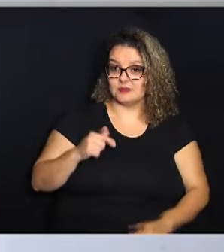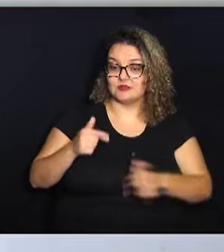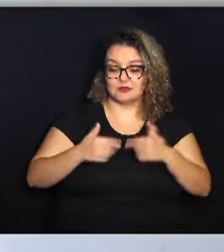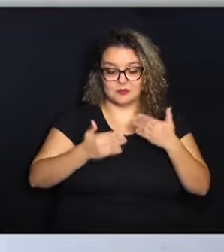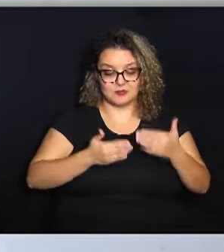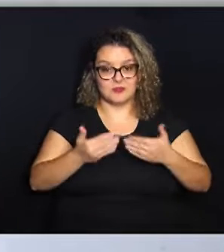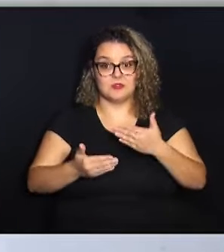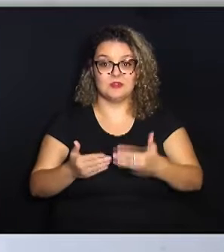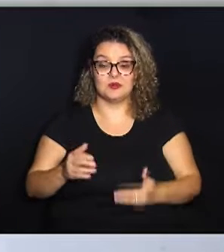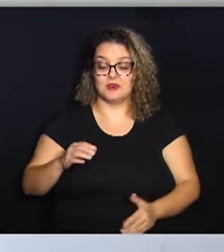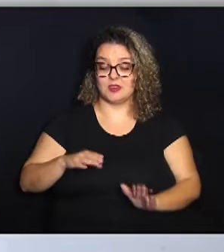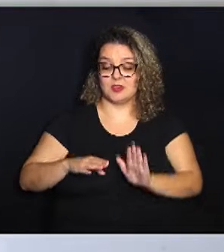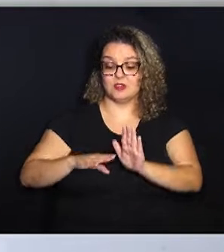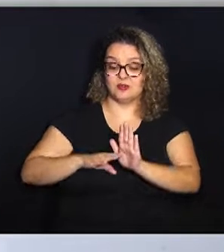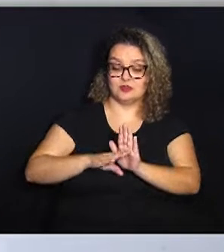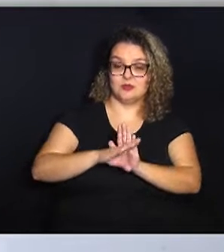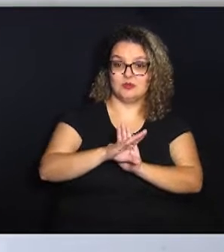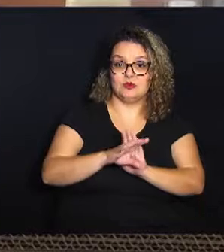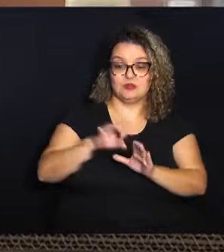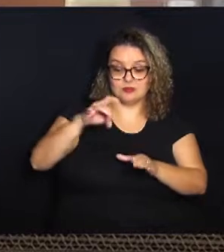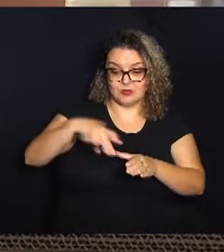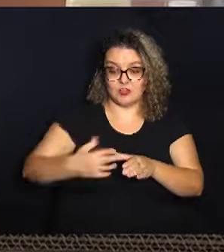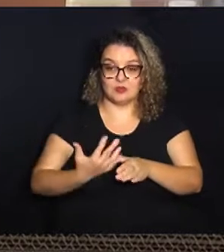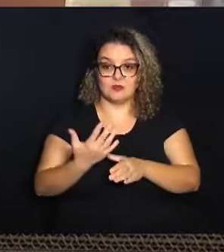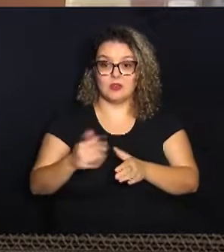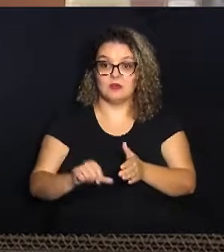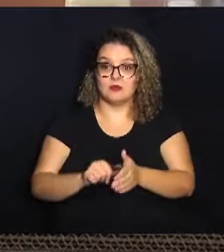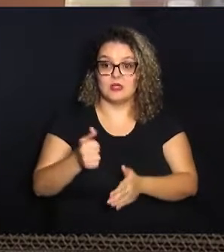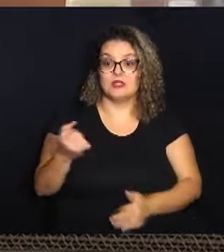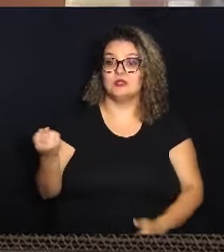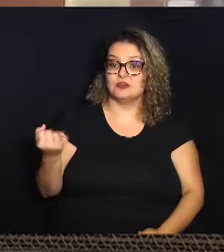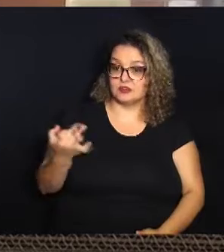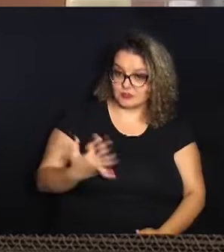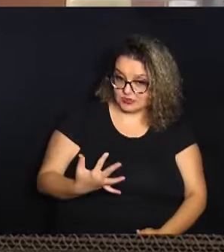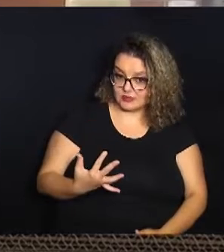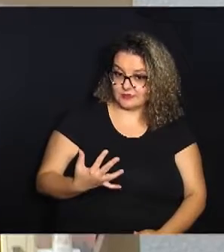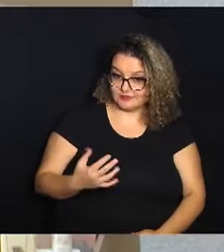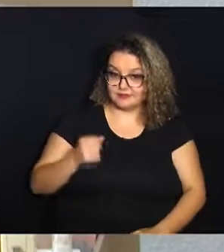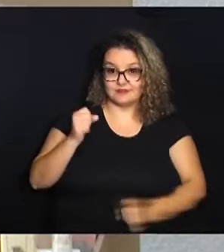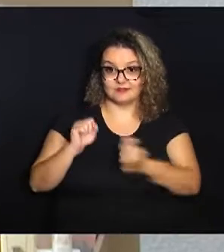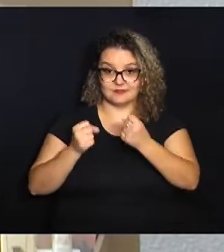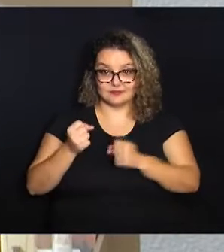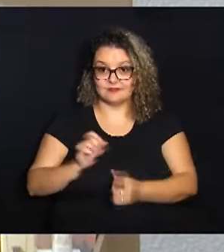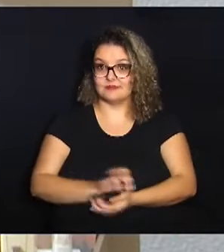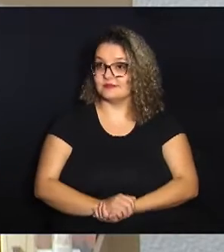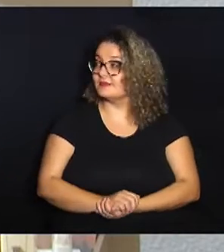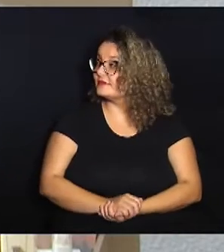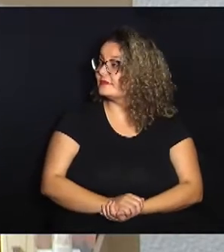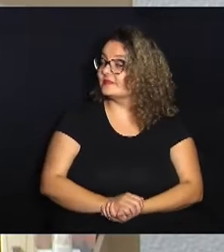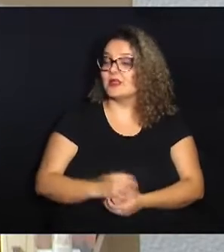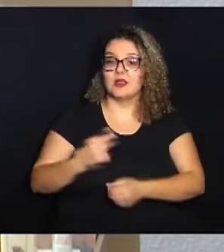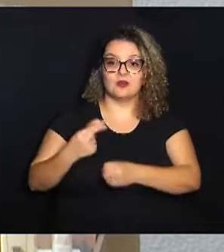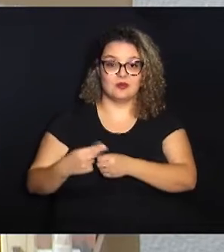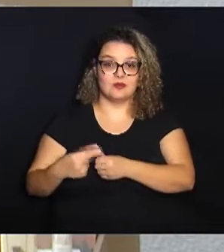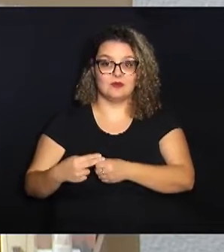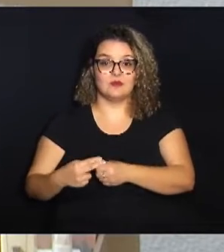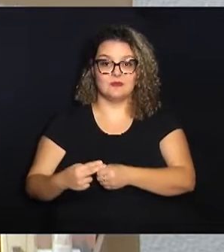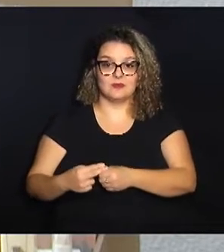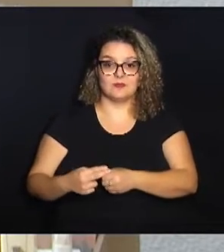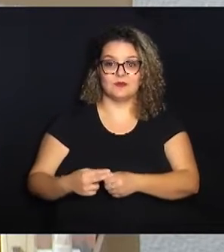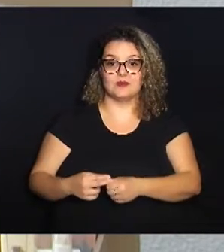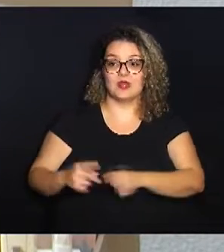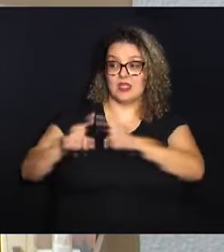de escalonamento de uma planta piloto para quantidades industriais. A Unicamp tem um programa que se chama